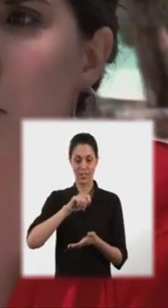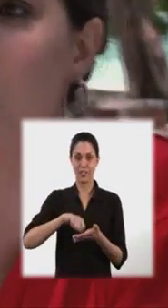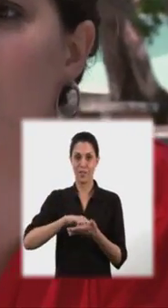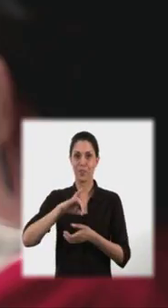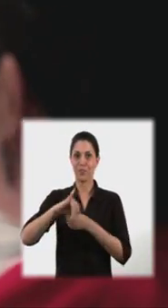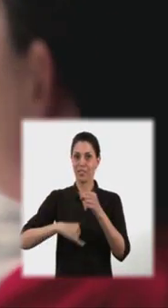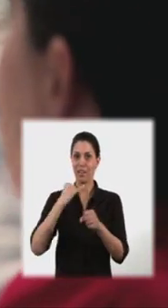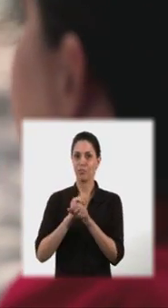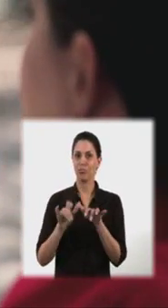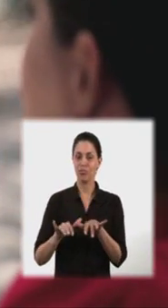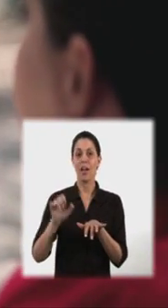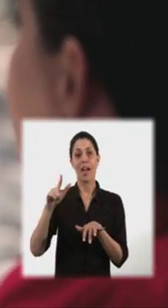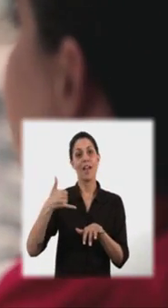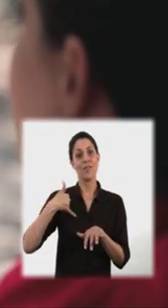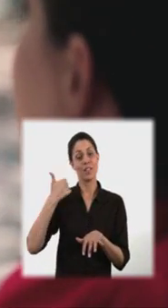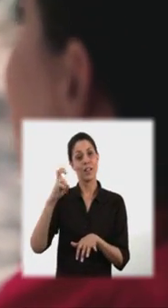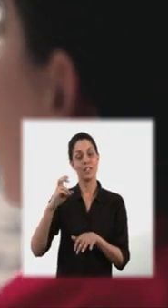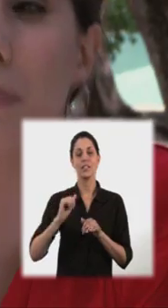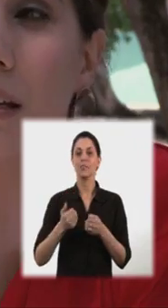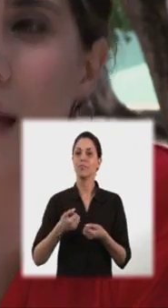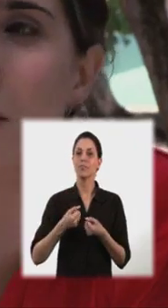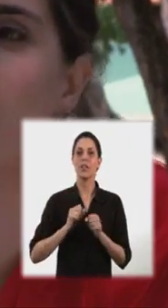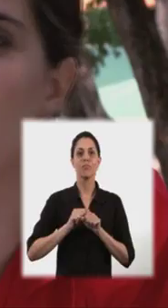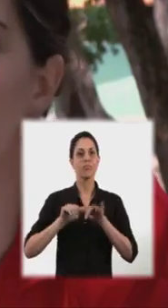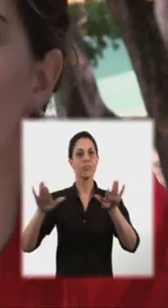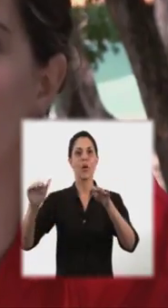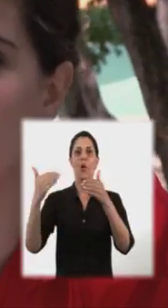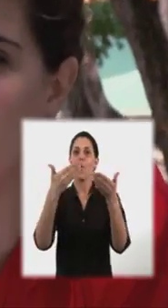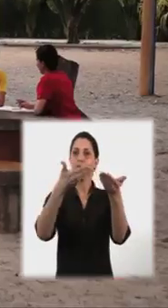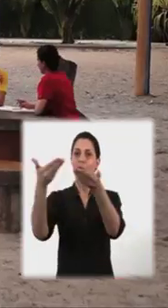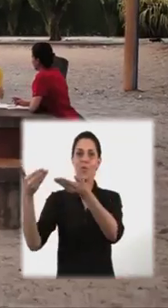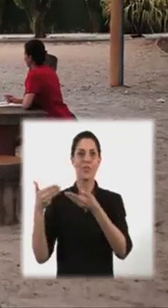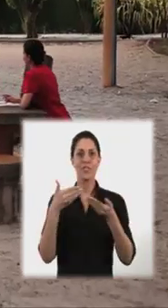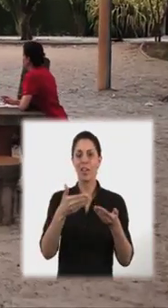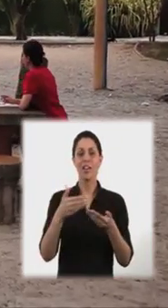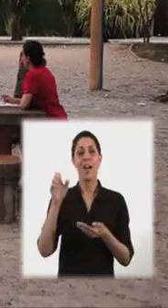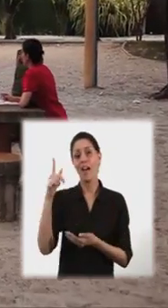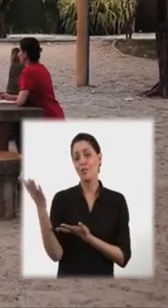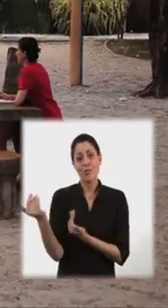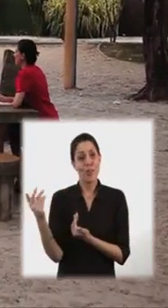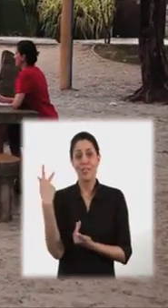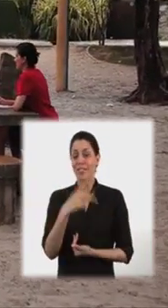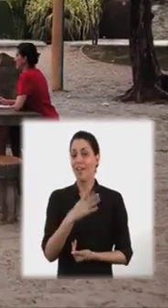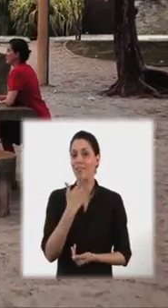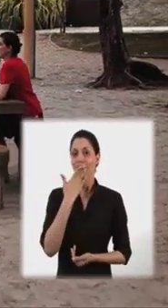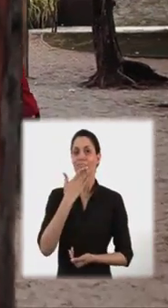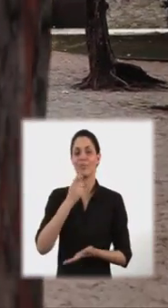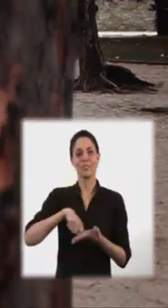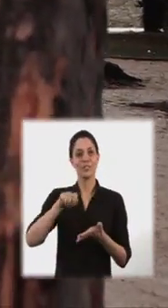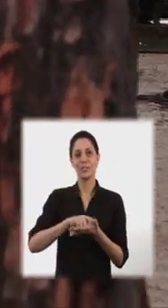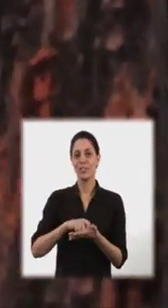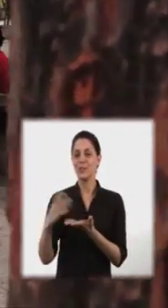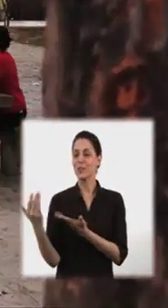para uma festinha. Então, ela é jovem, isso vai estar impregnado no estilo que ela vai usar, essa jovialidade, né? Ela